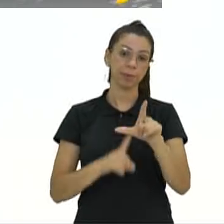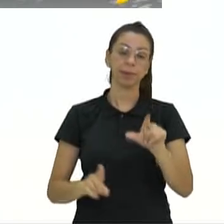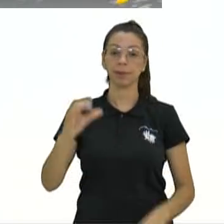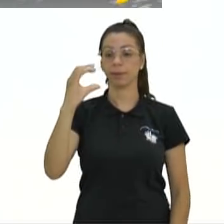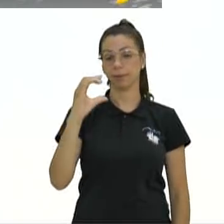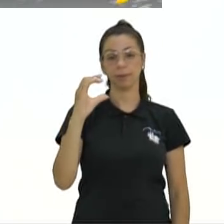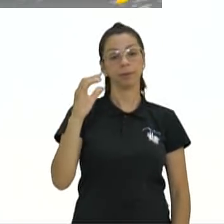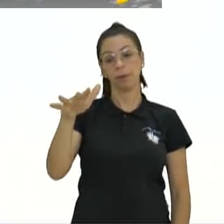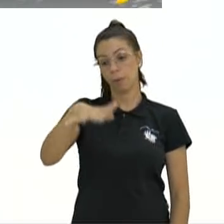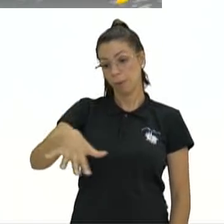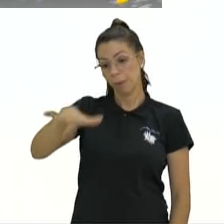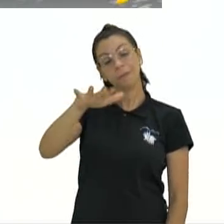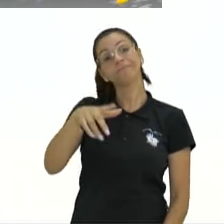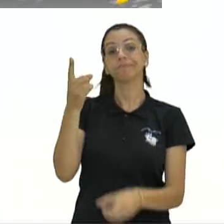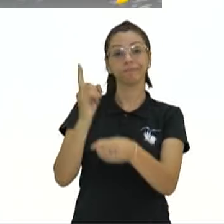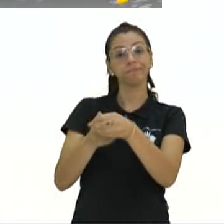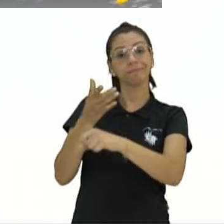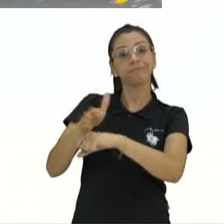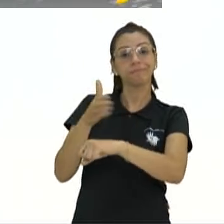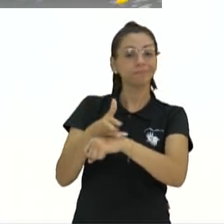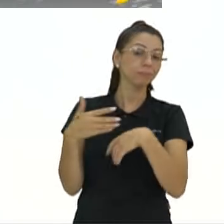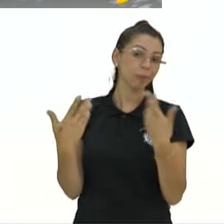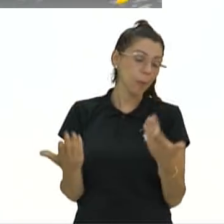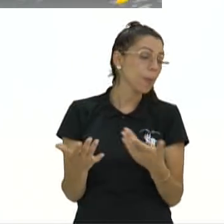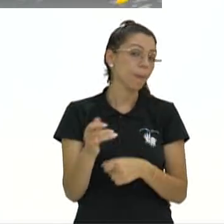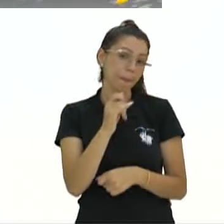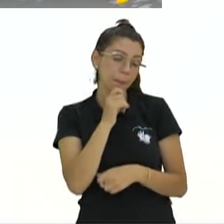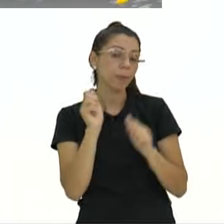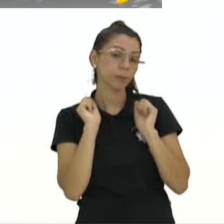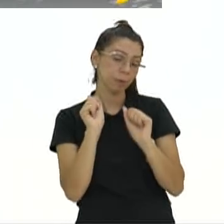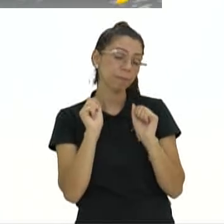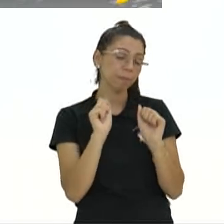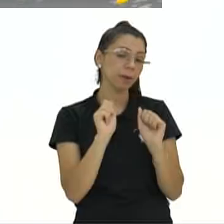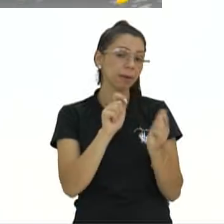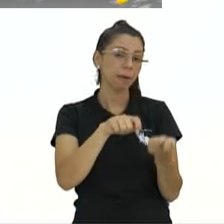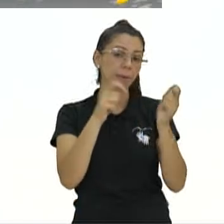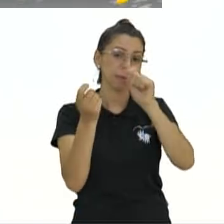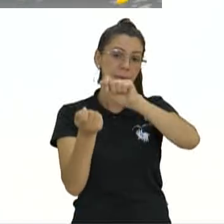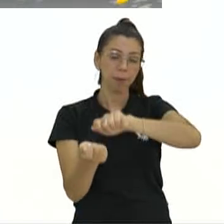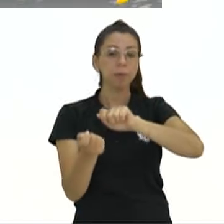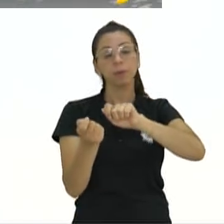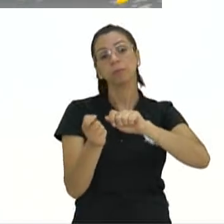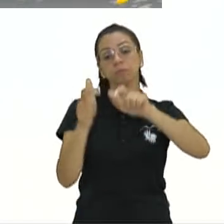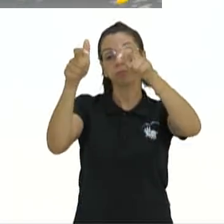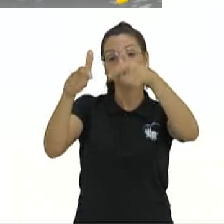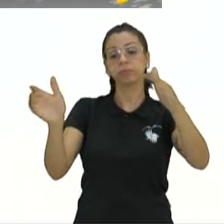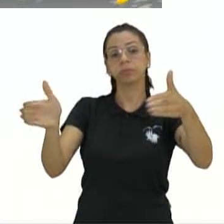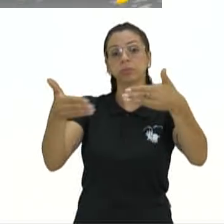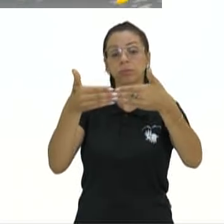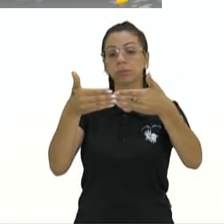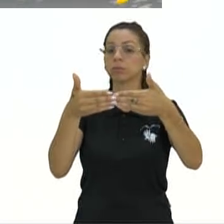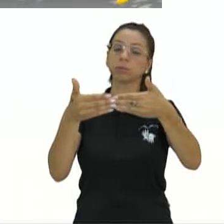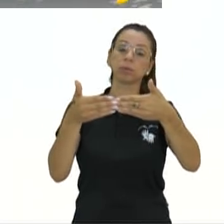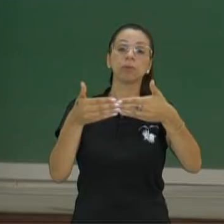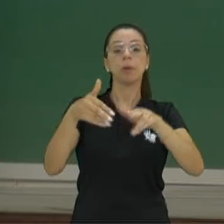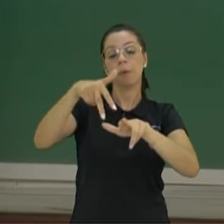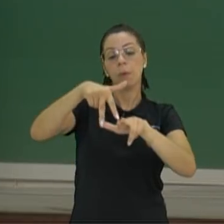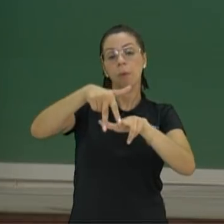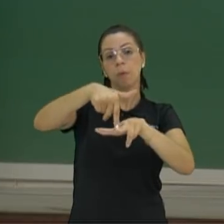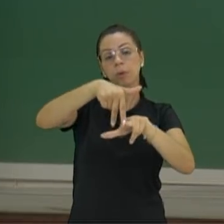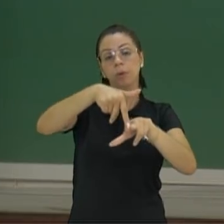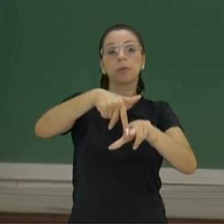nos ambientes urbanos ou ainda podem ser praticados em lugares fechados, tá? Como o skate